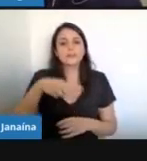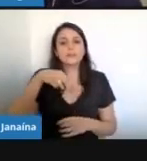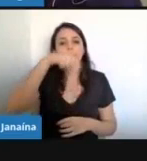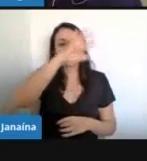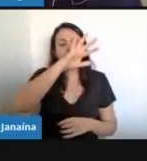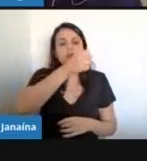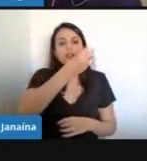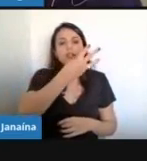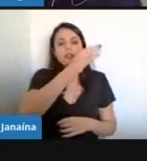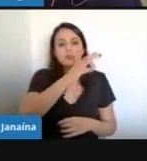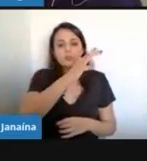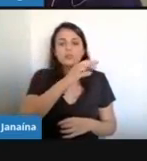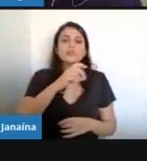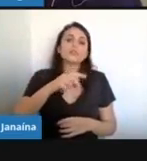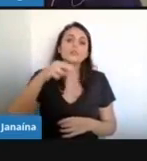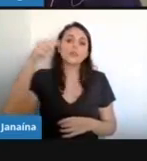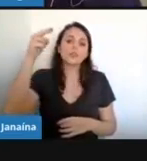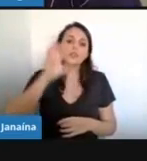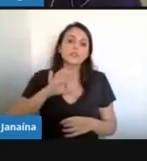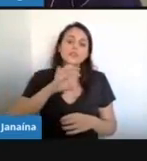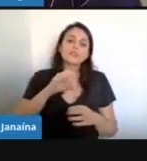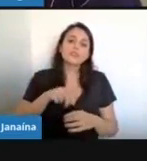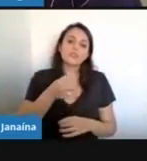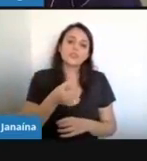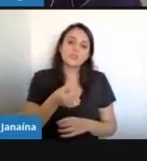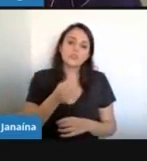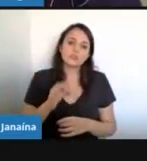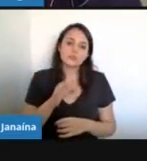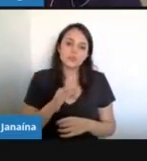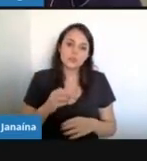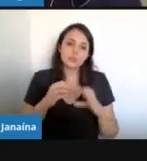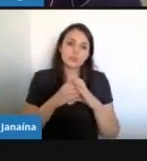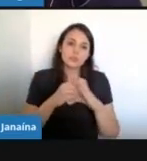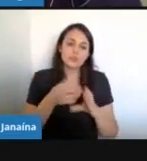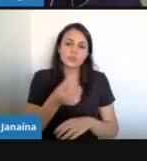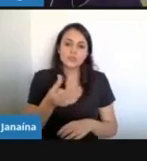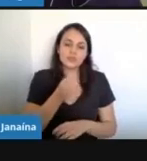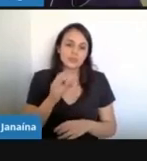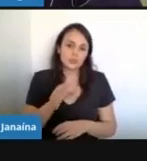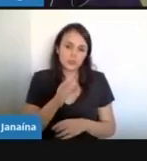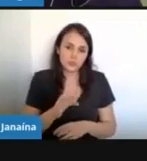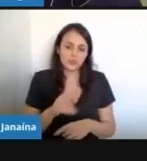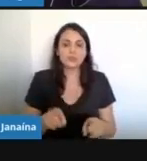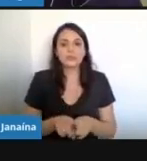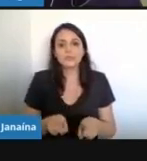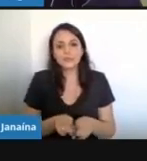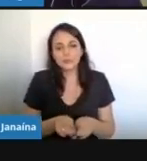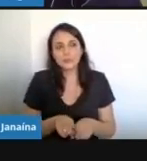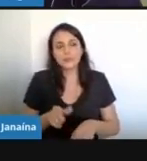região Nordeste e Sudeste, 100%, Centro-Oeste, 66%. Né? Temos aí também